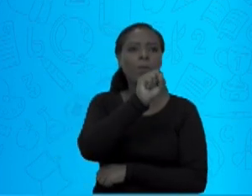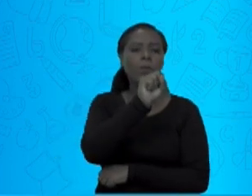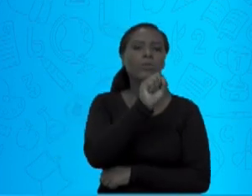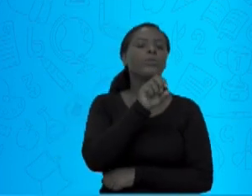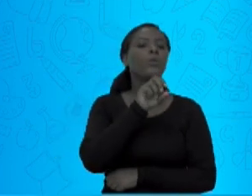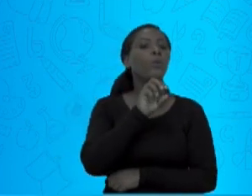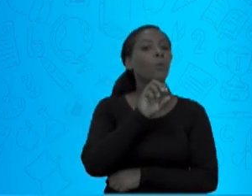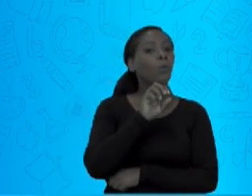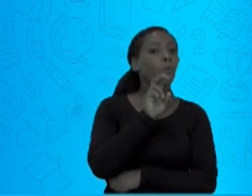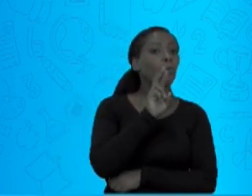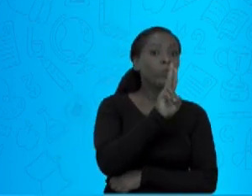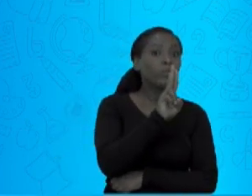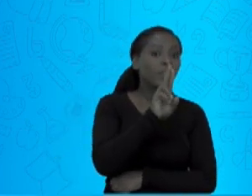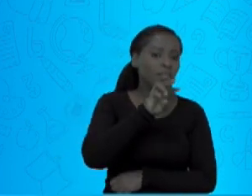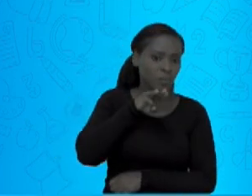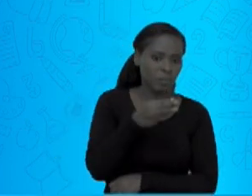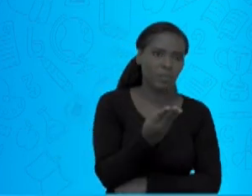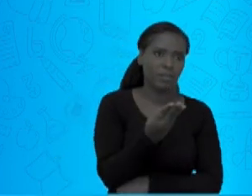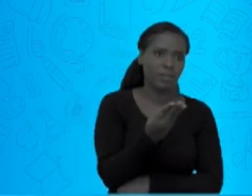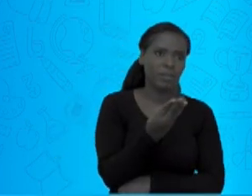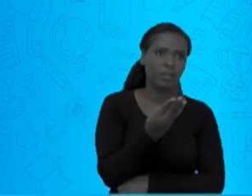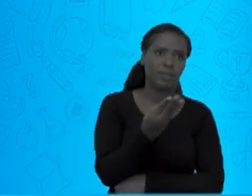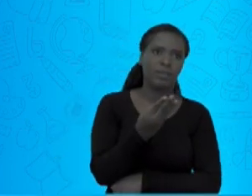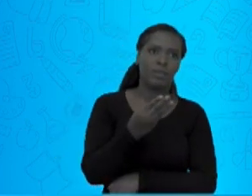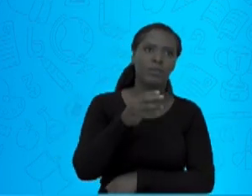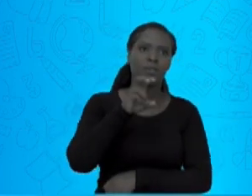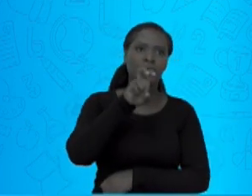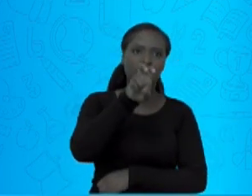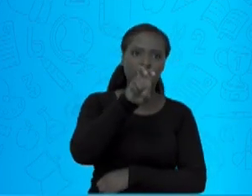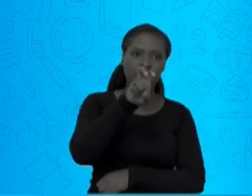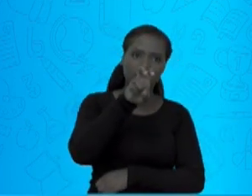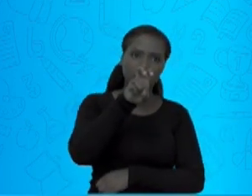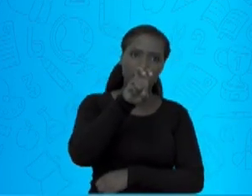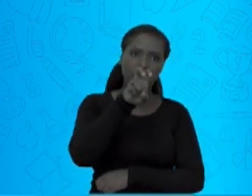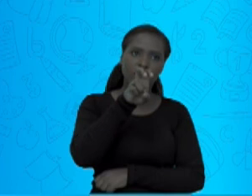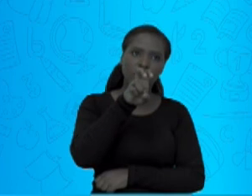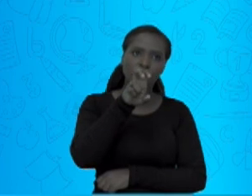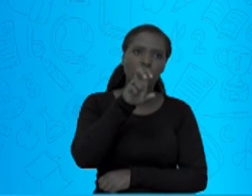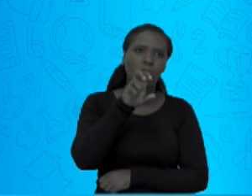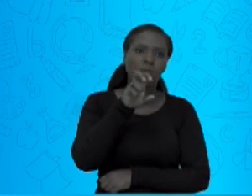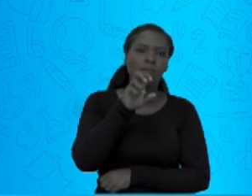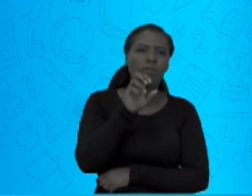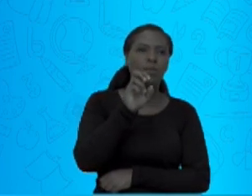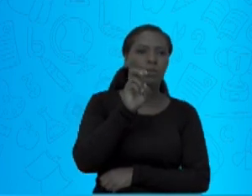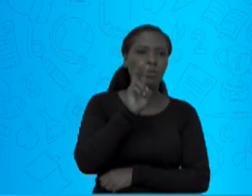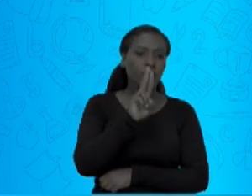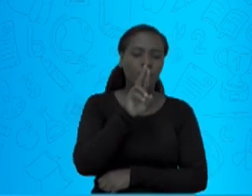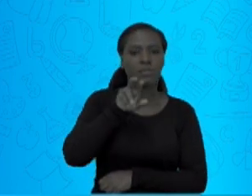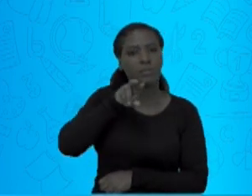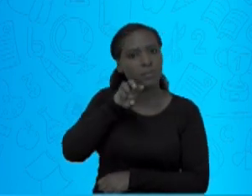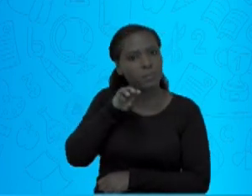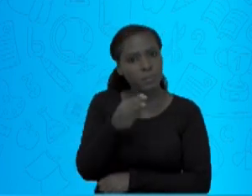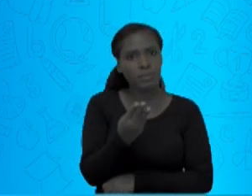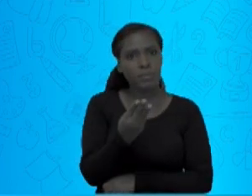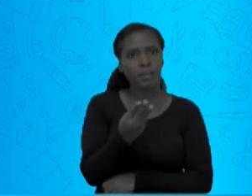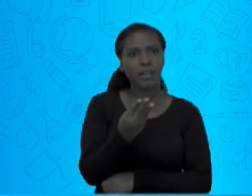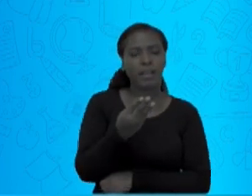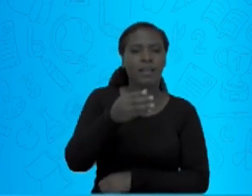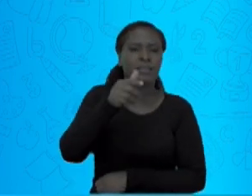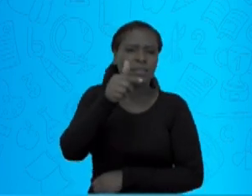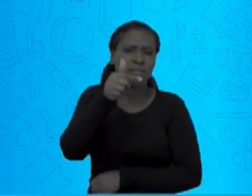1 dezena de milhar, 5 unidades de milhar, 7